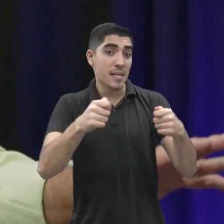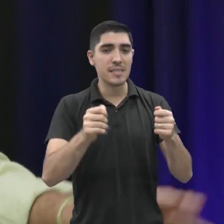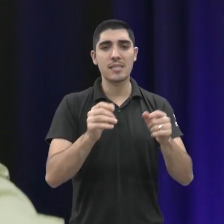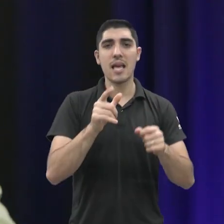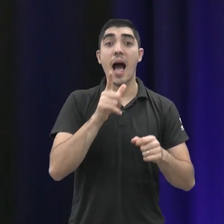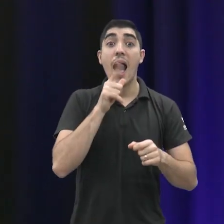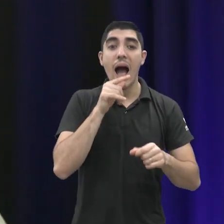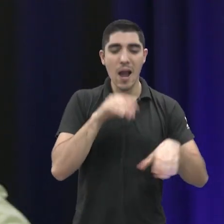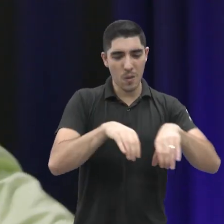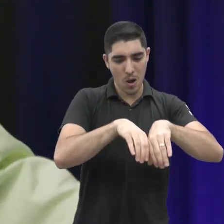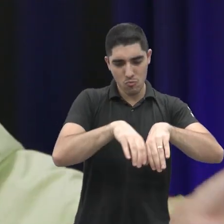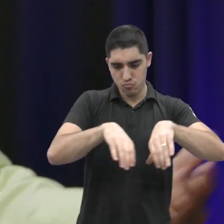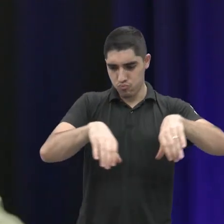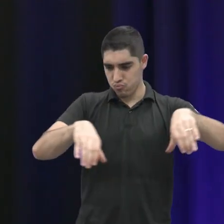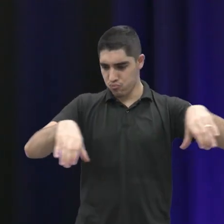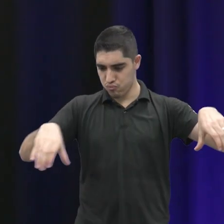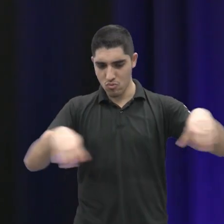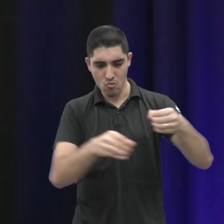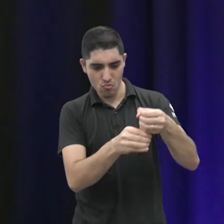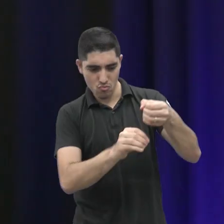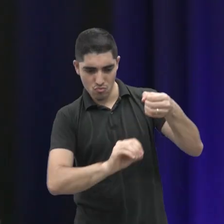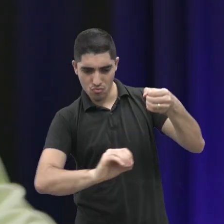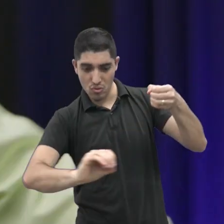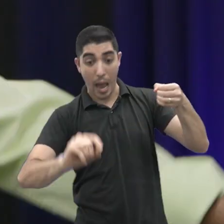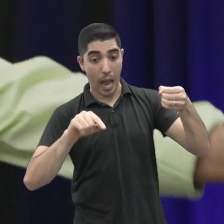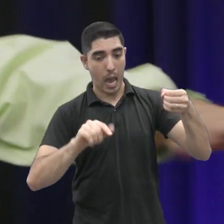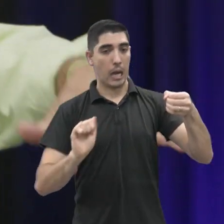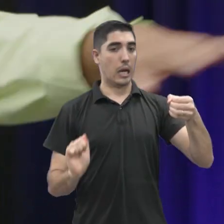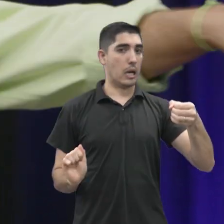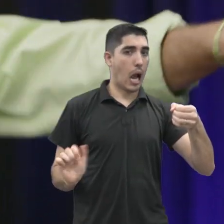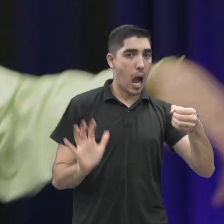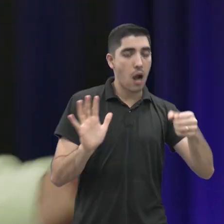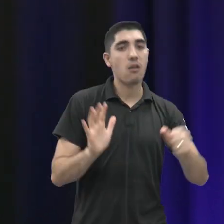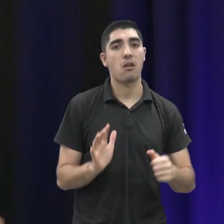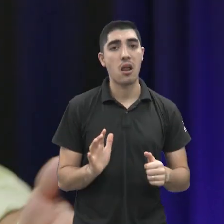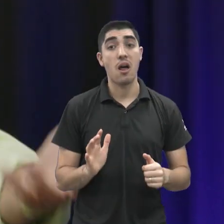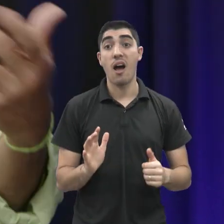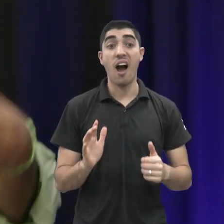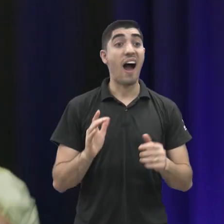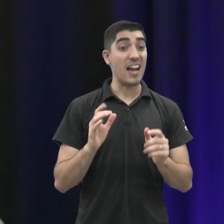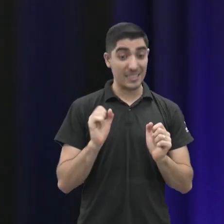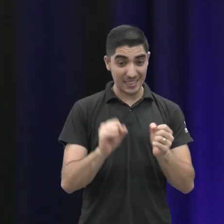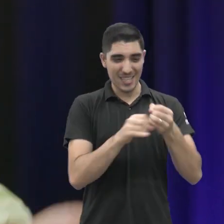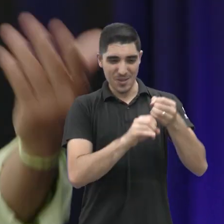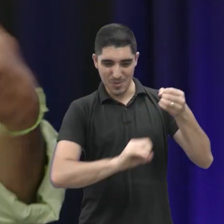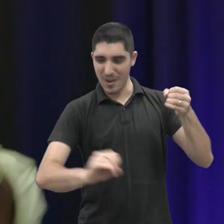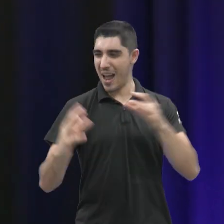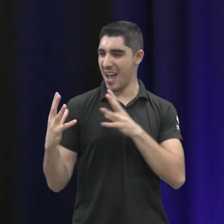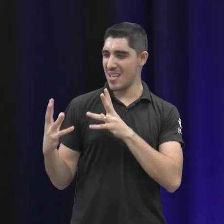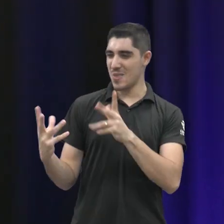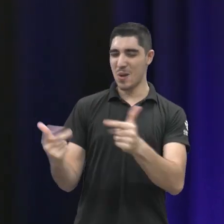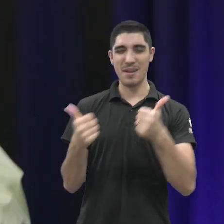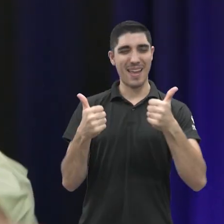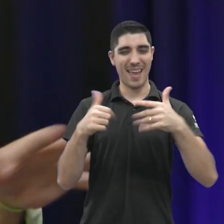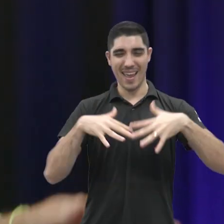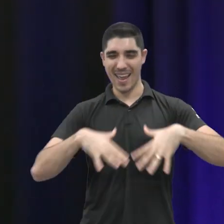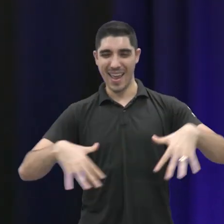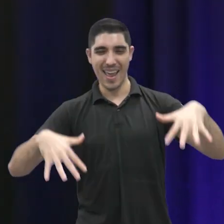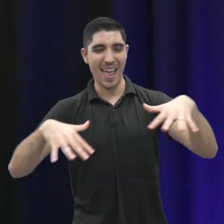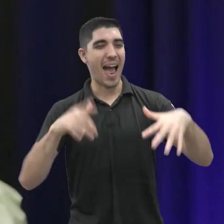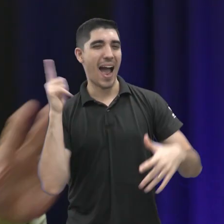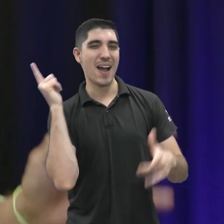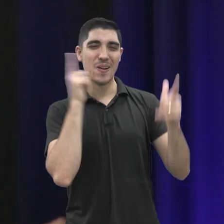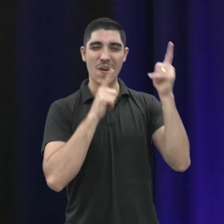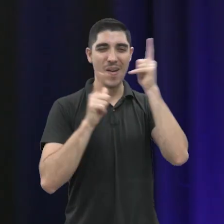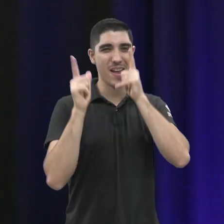esgoto, né? E isso é um custo muito alto, e aí, a partir disso, todo mundo está conectado e você começa a receber os benefícios de tudo